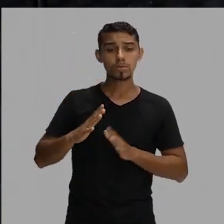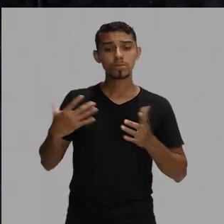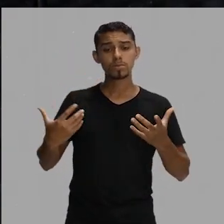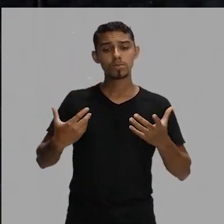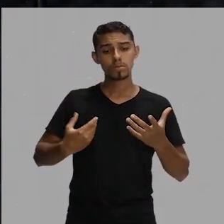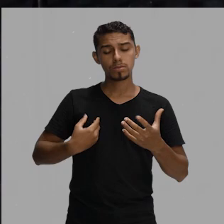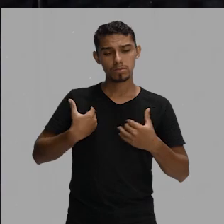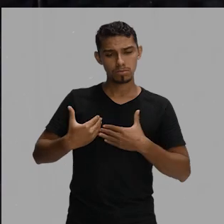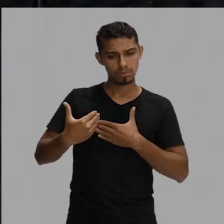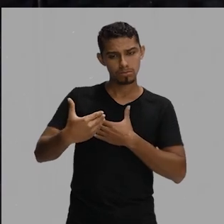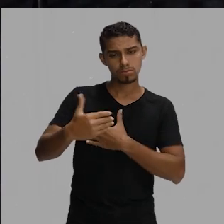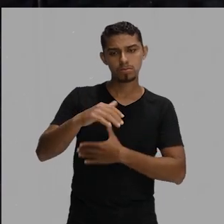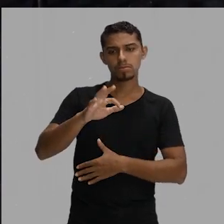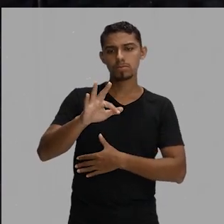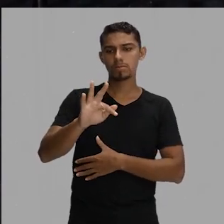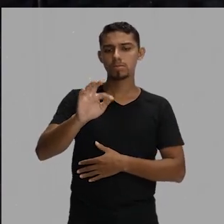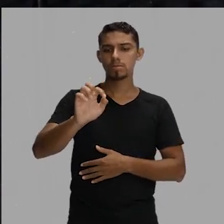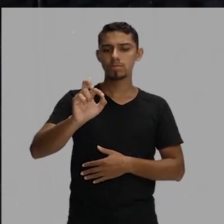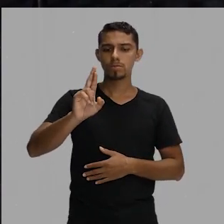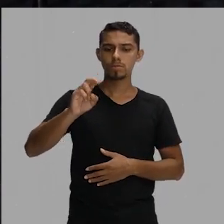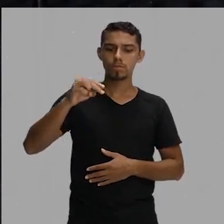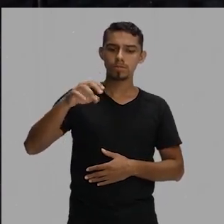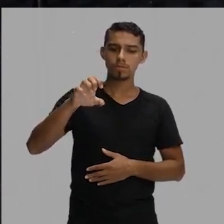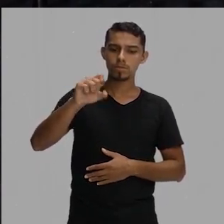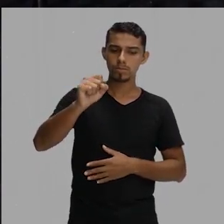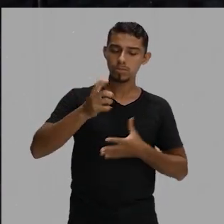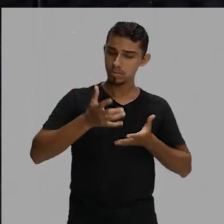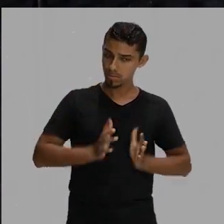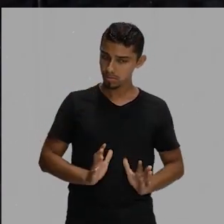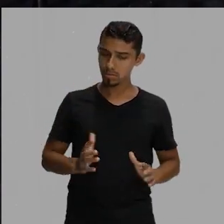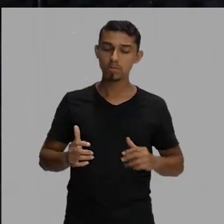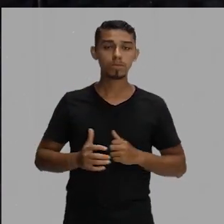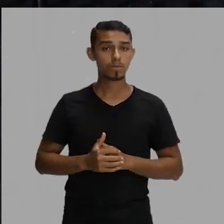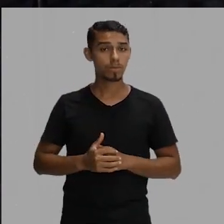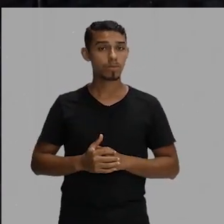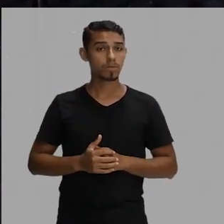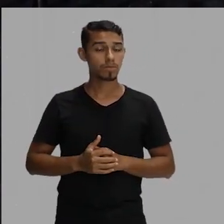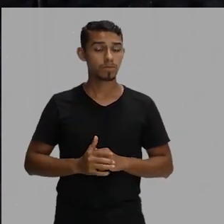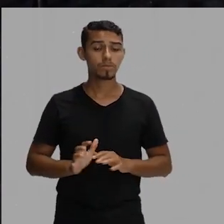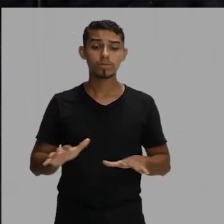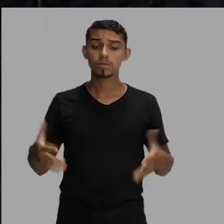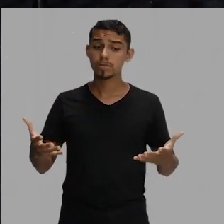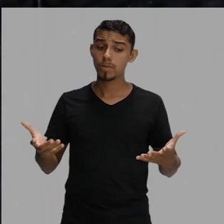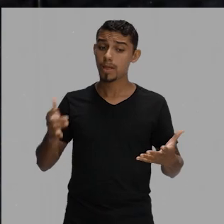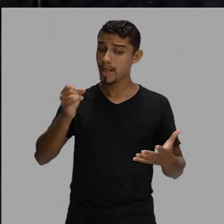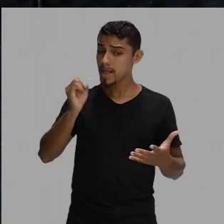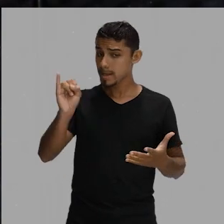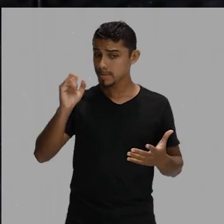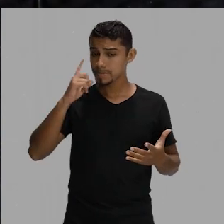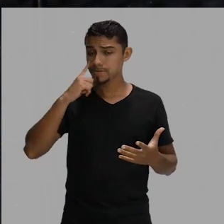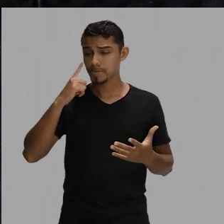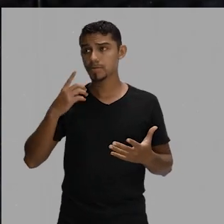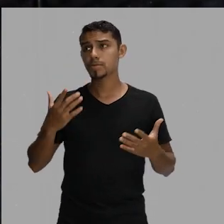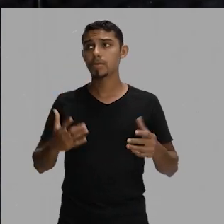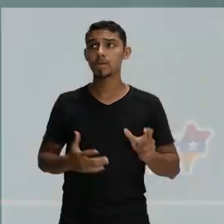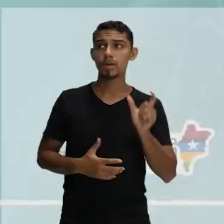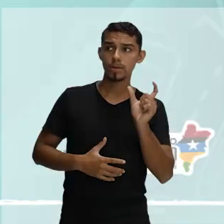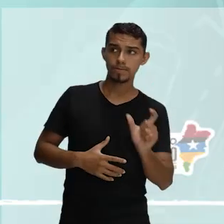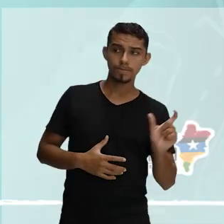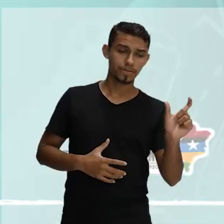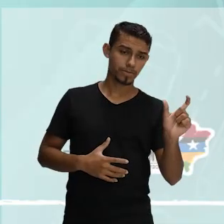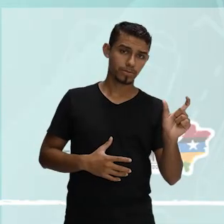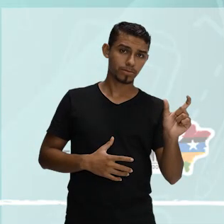descendentes férteis. Ok? Ora, se esses indivíduos eram considerados